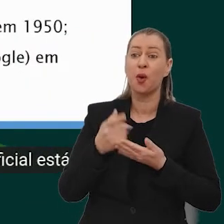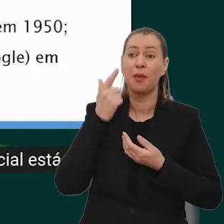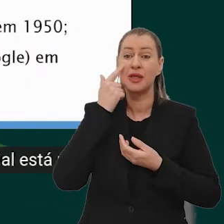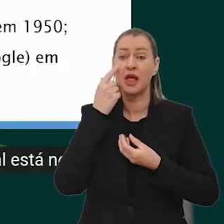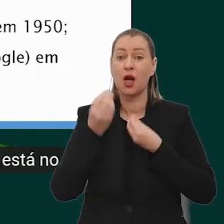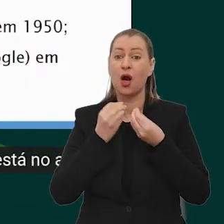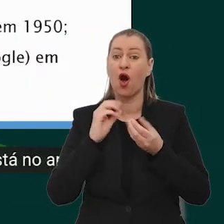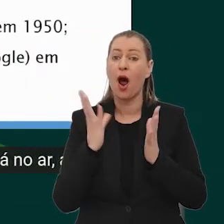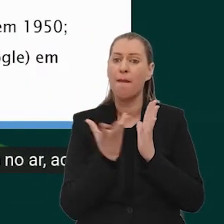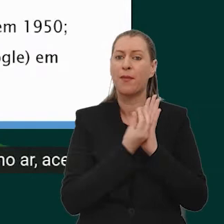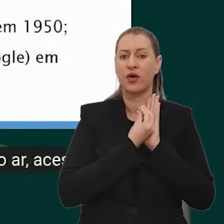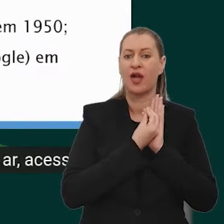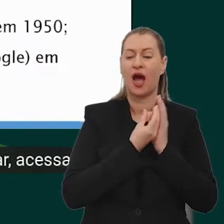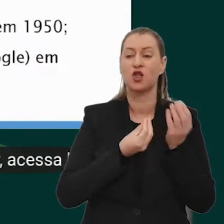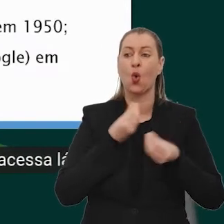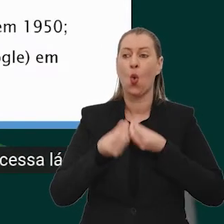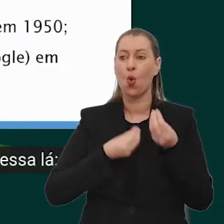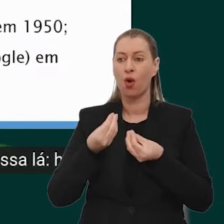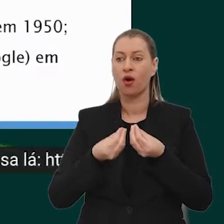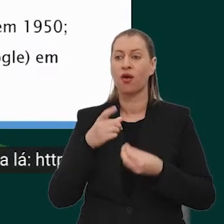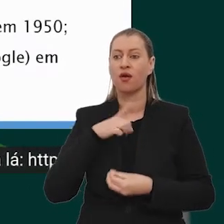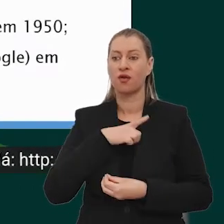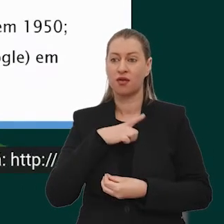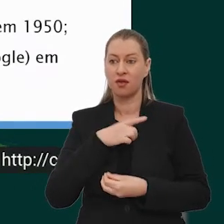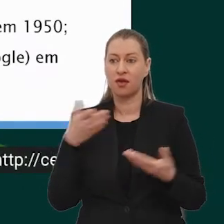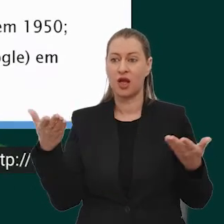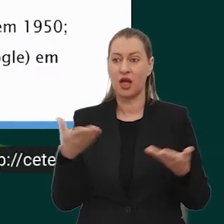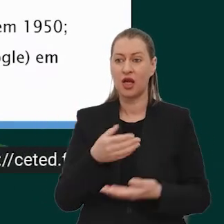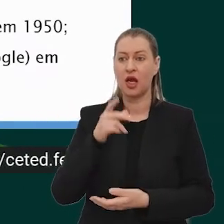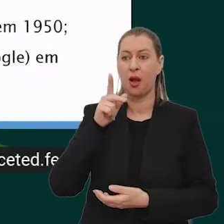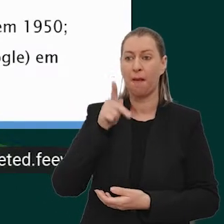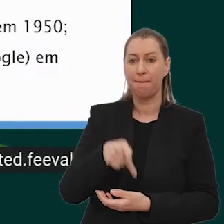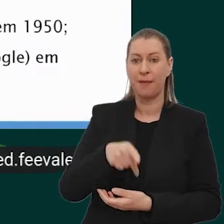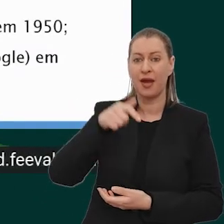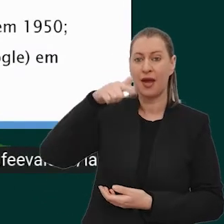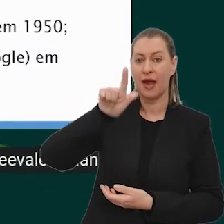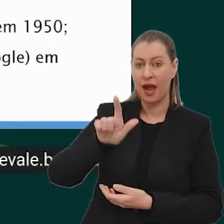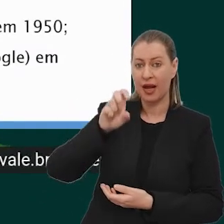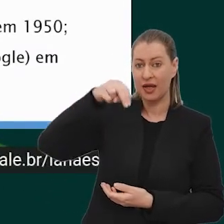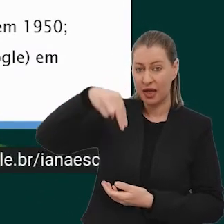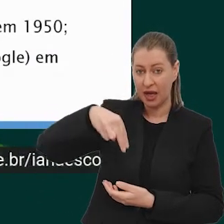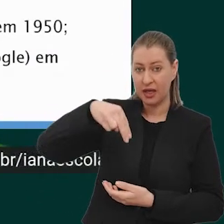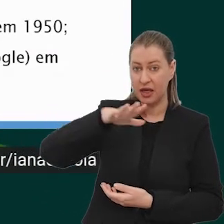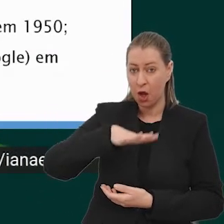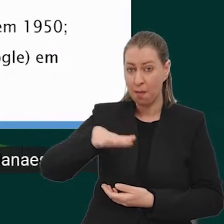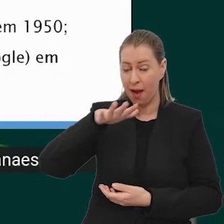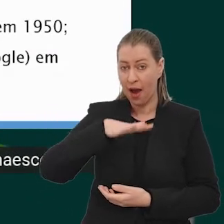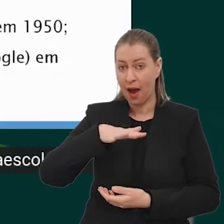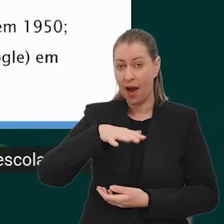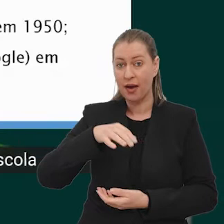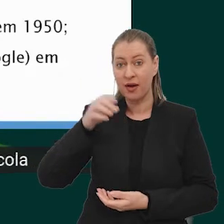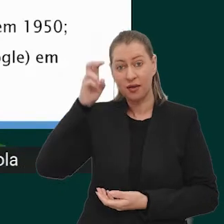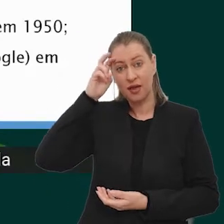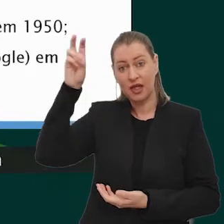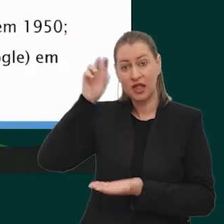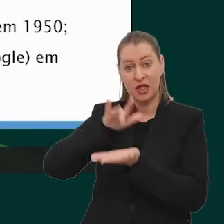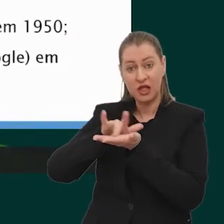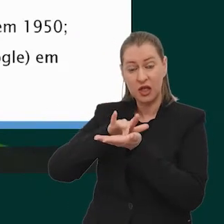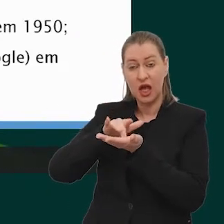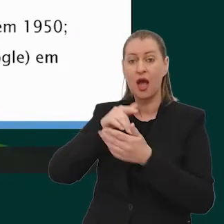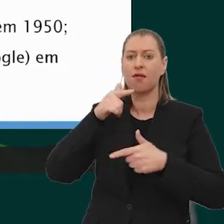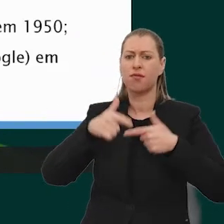algumas abordagens, que é o PLN, o processamento de linguagem natural, ele é um campo da inteligência artificial. Ele trabalha com a